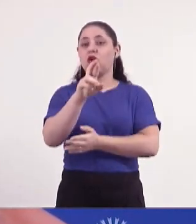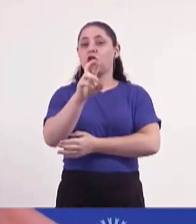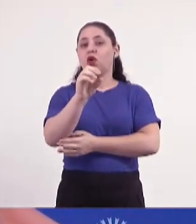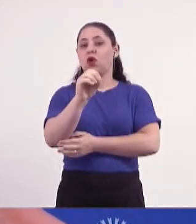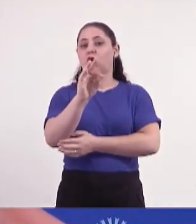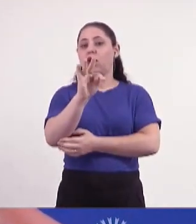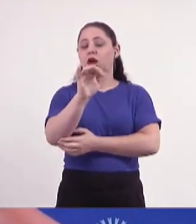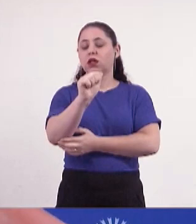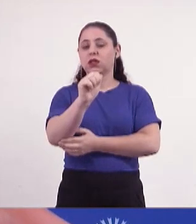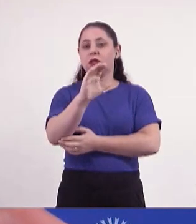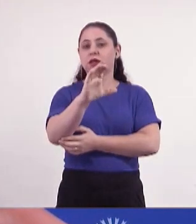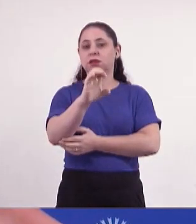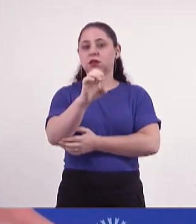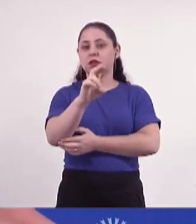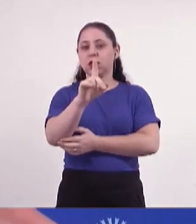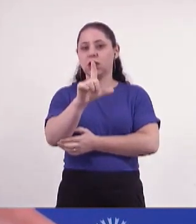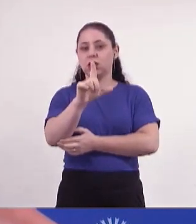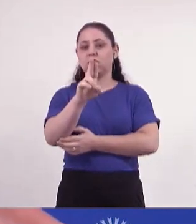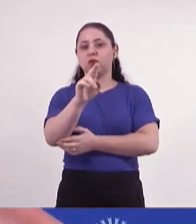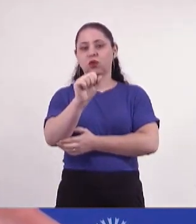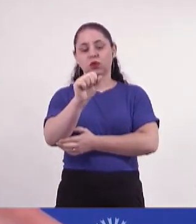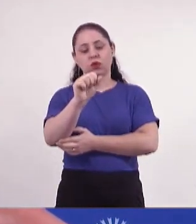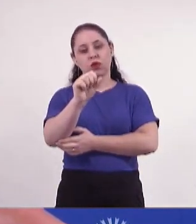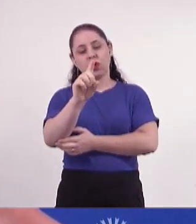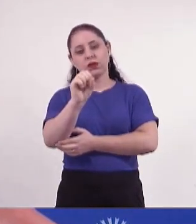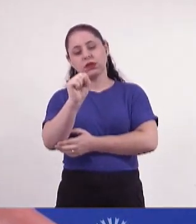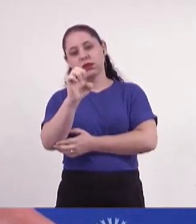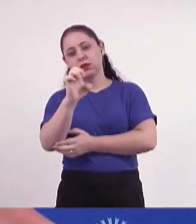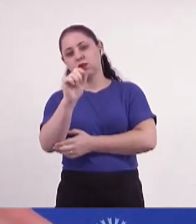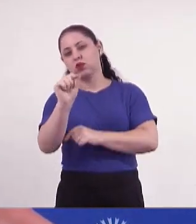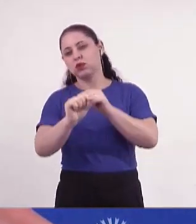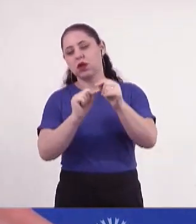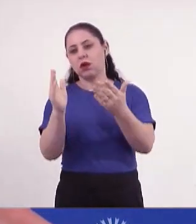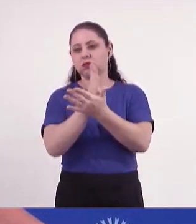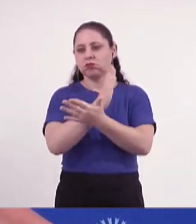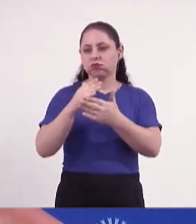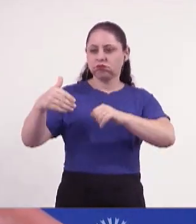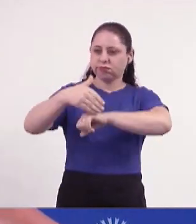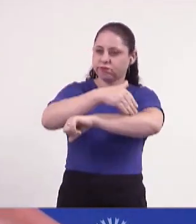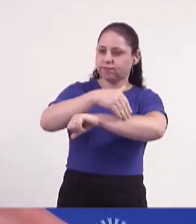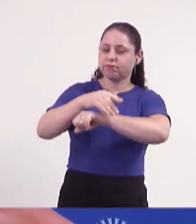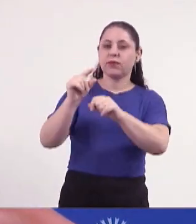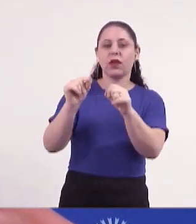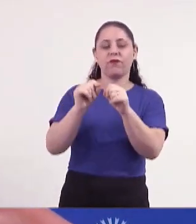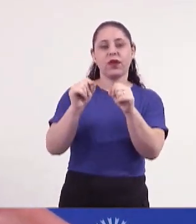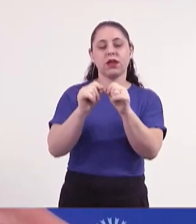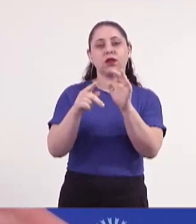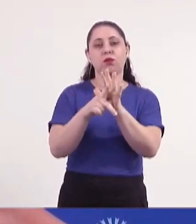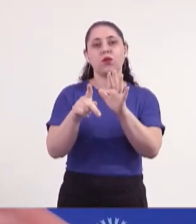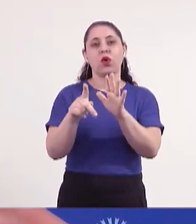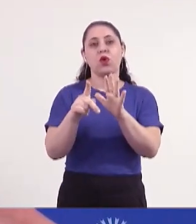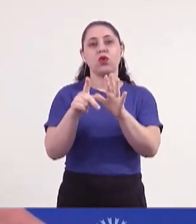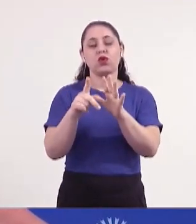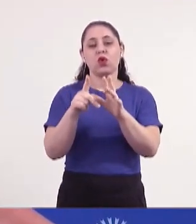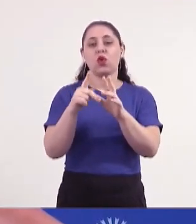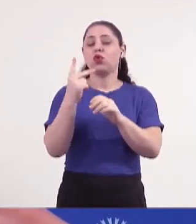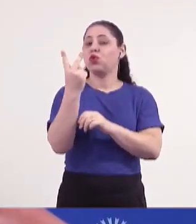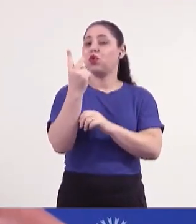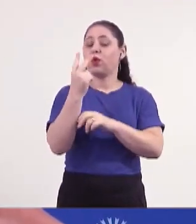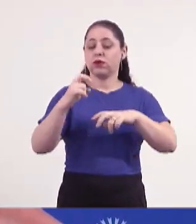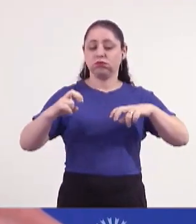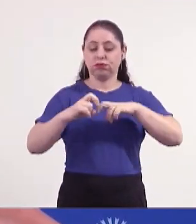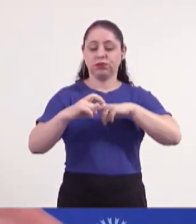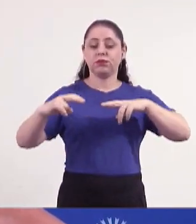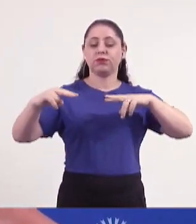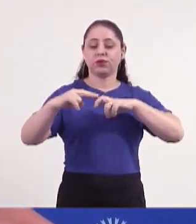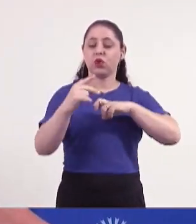chamando de rota da celulose, onde alguns trechos serão totalmente duplicados,